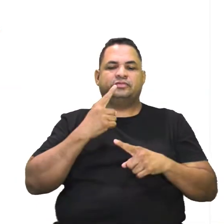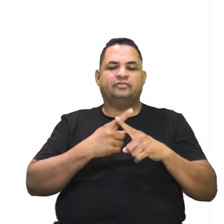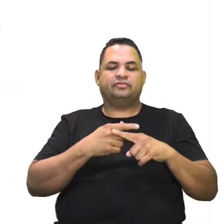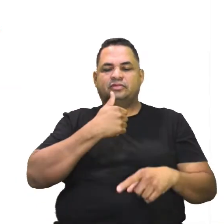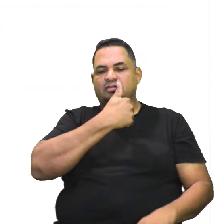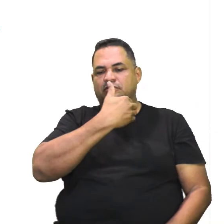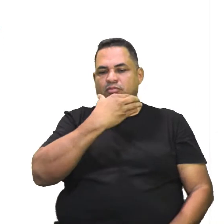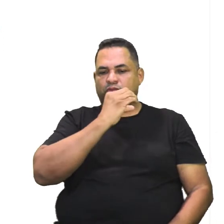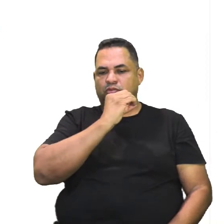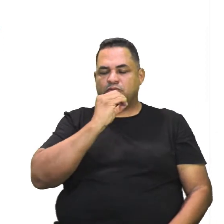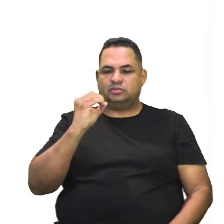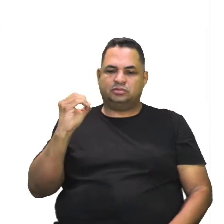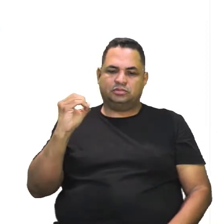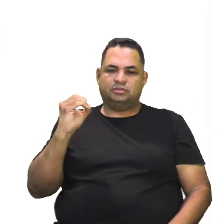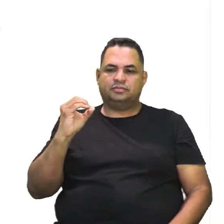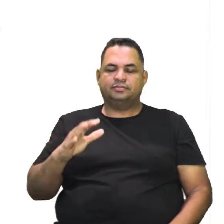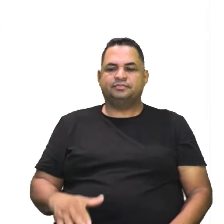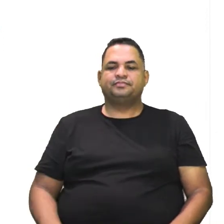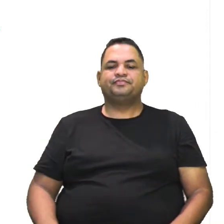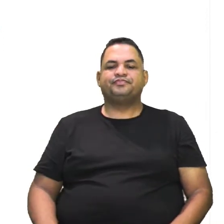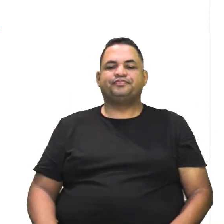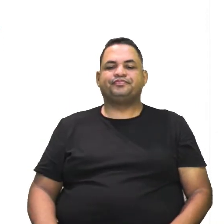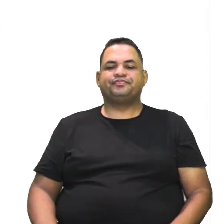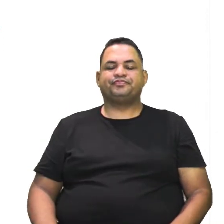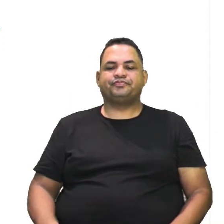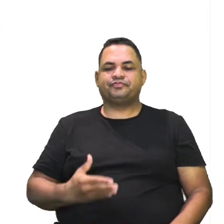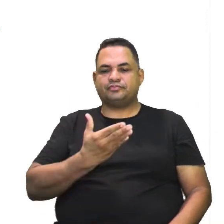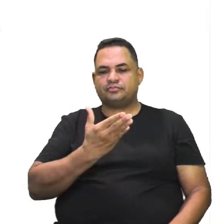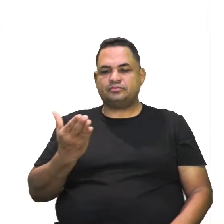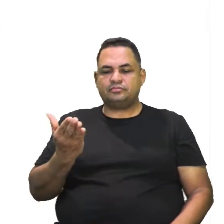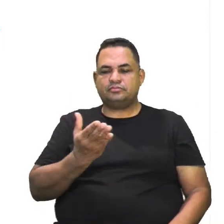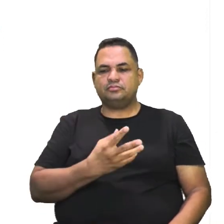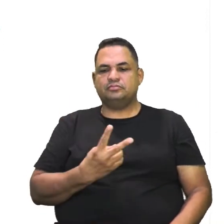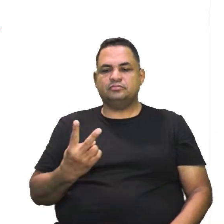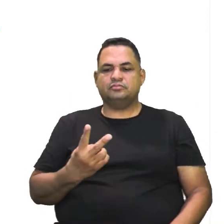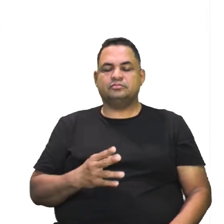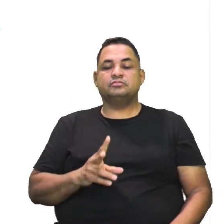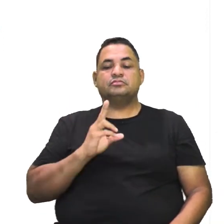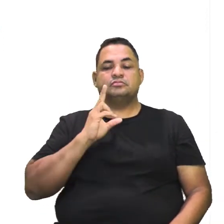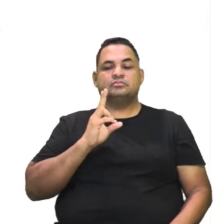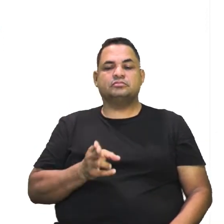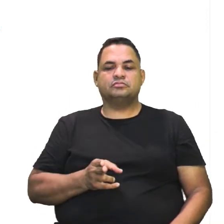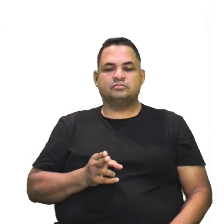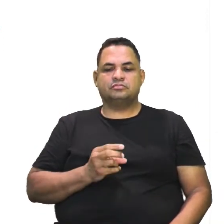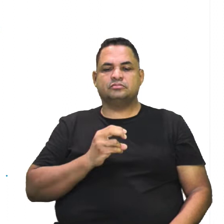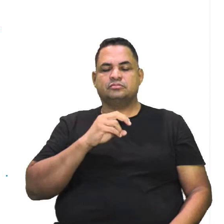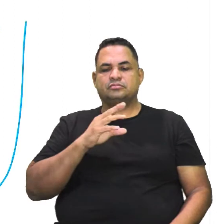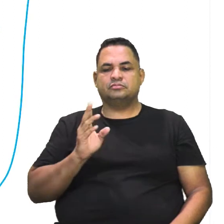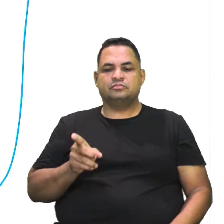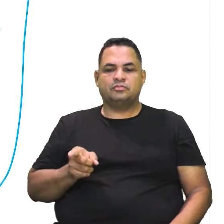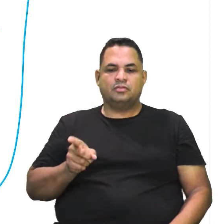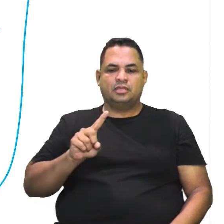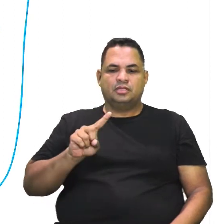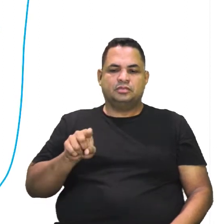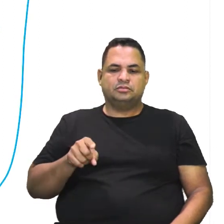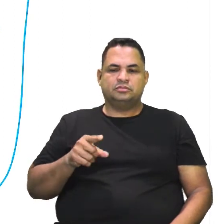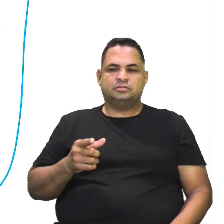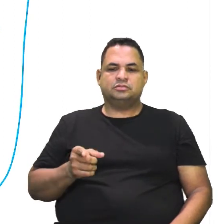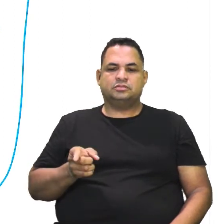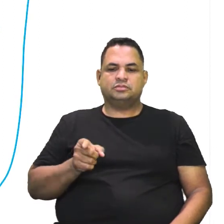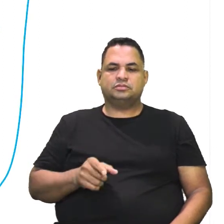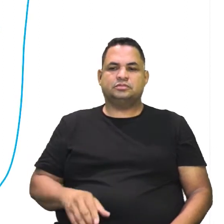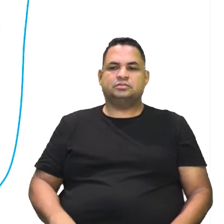Vezes 100. Multiplicar por 100. Então, 0,13 multiplicar por 100 é a mesma coisa que dá 2 pulinhos com a vírgula.